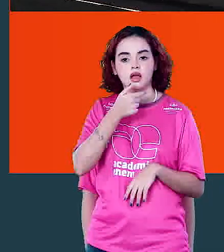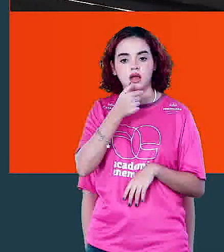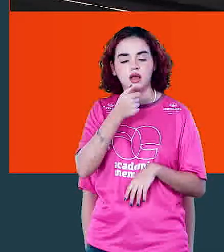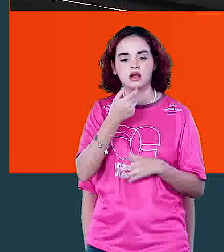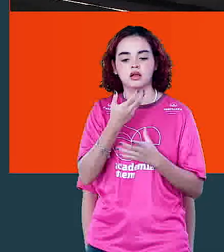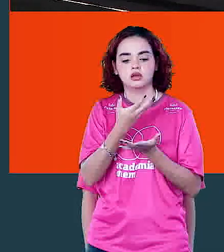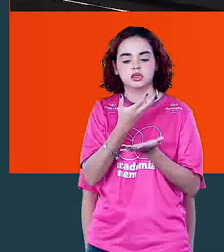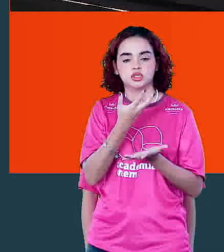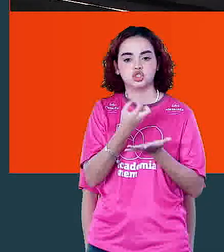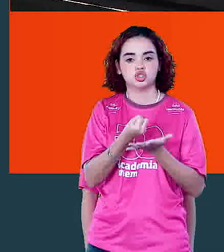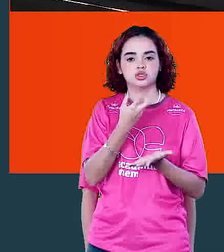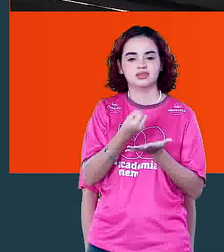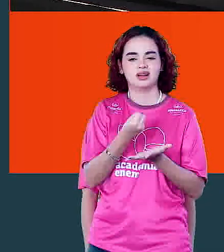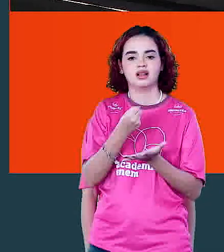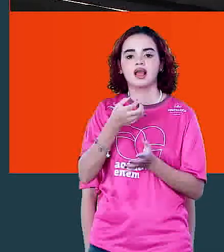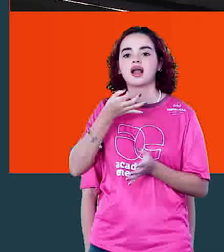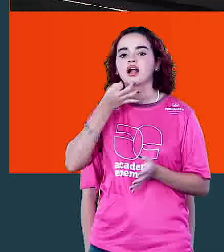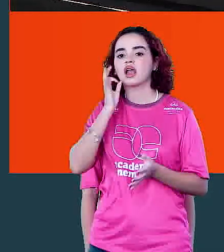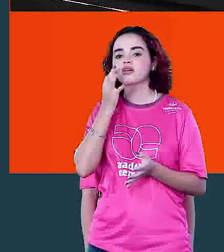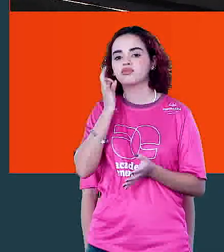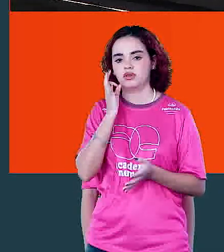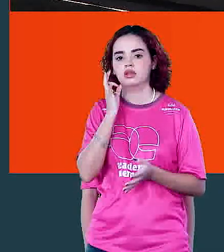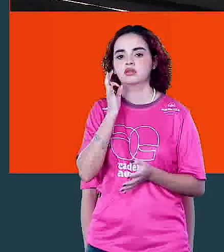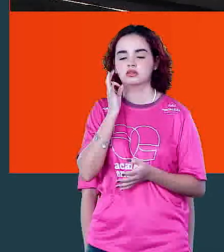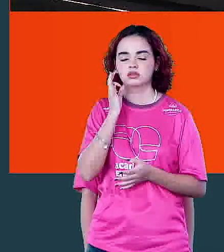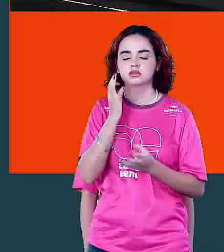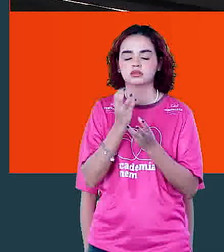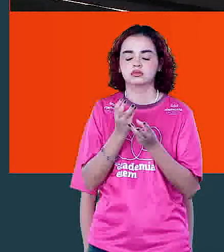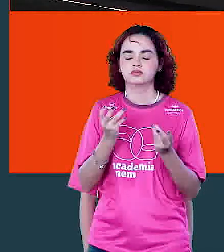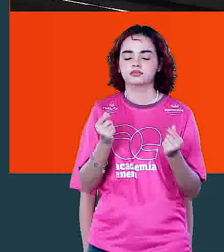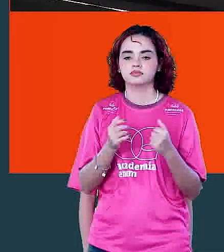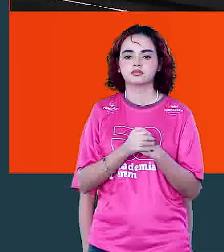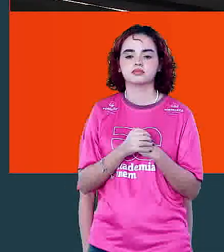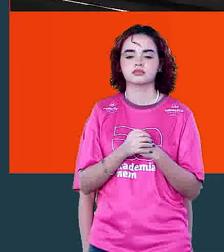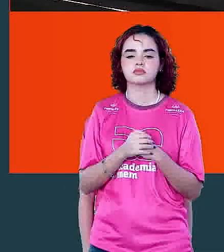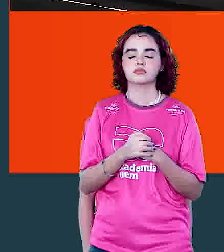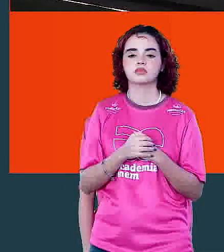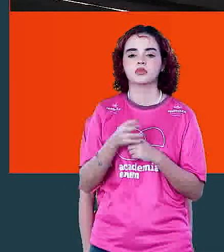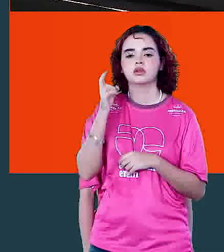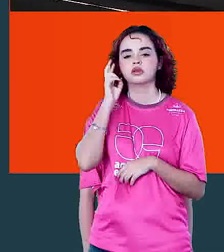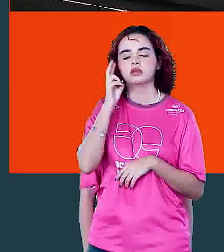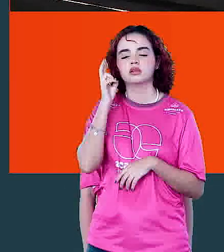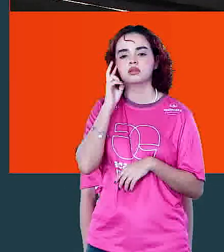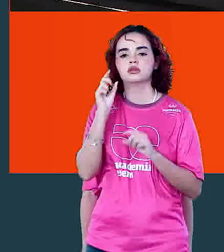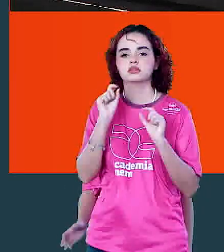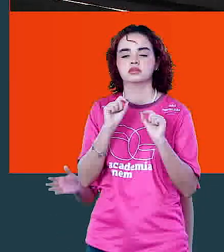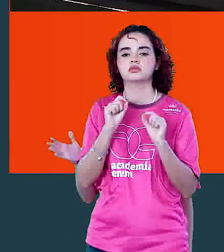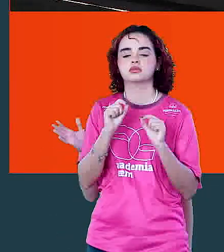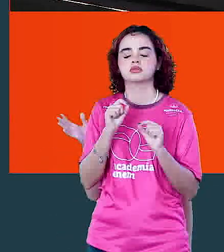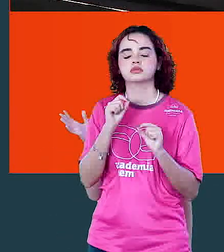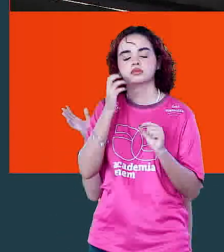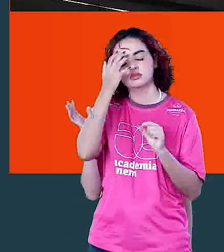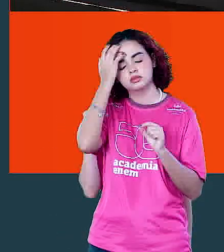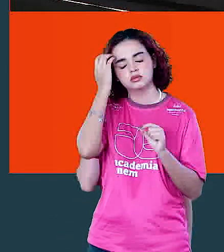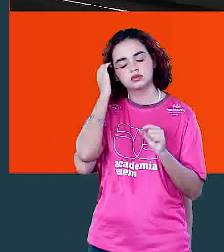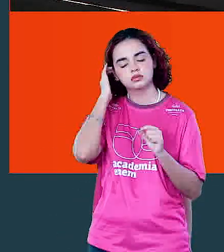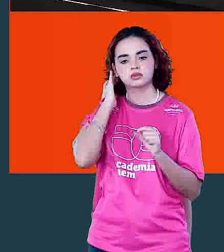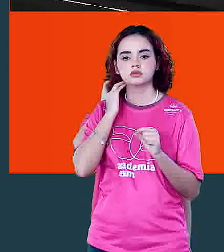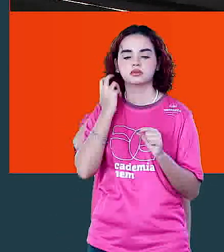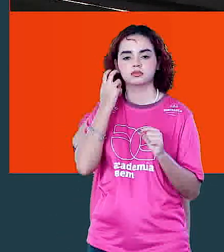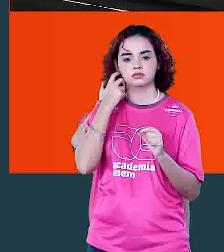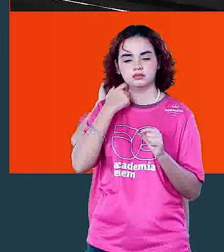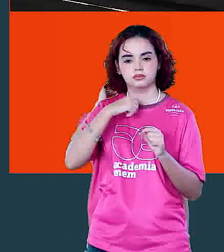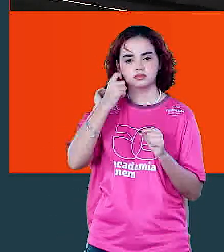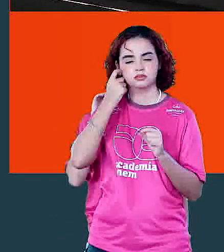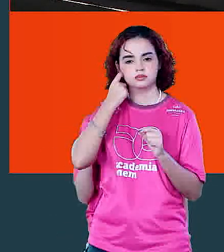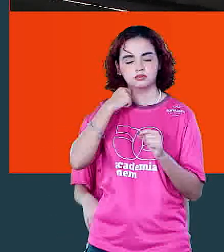a cafeína. Então vamos lá. Quando a gente lembra do processo de solubilidade, a gente tem que lembrar do